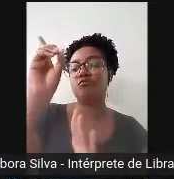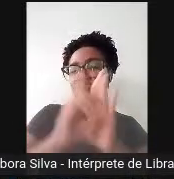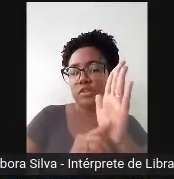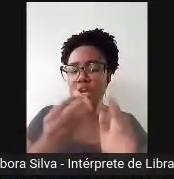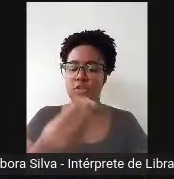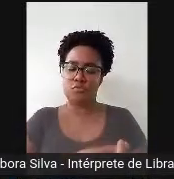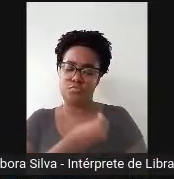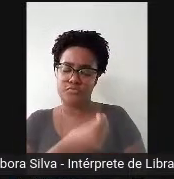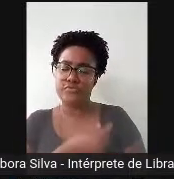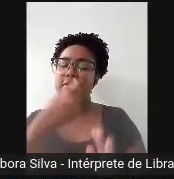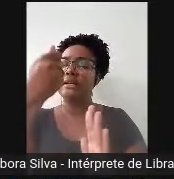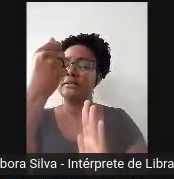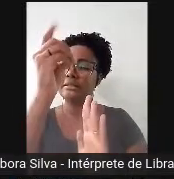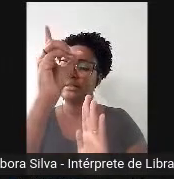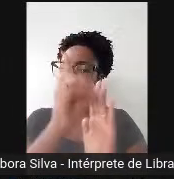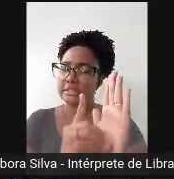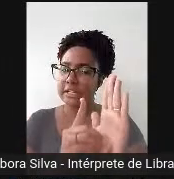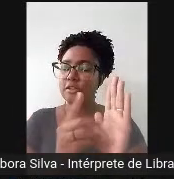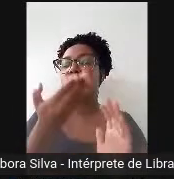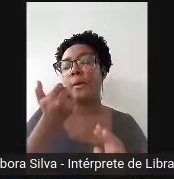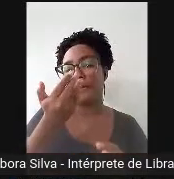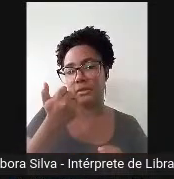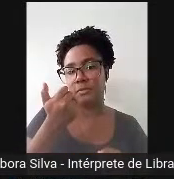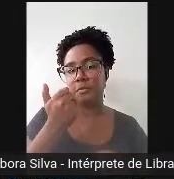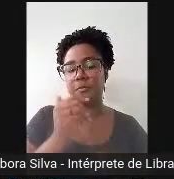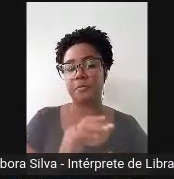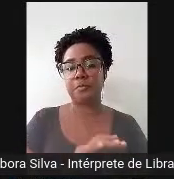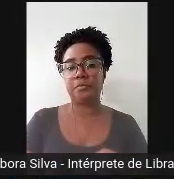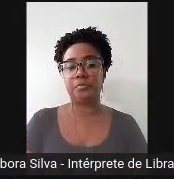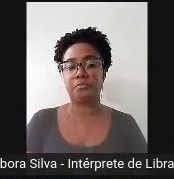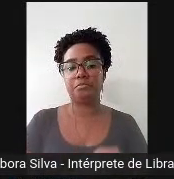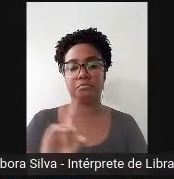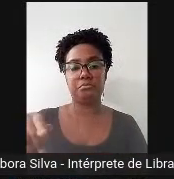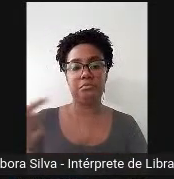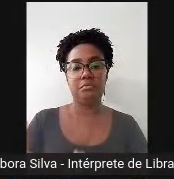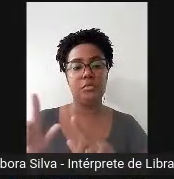e, portanto, está violando o direito à própria vida. Próximo.